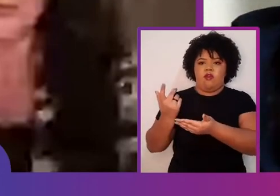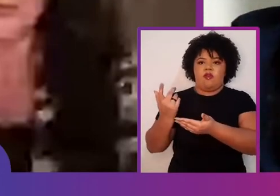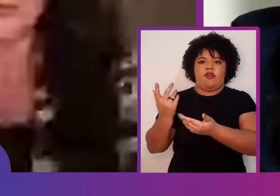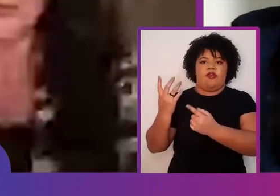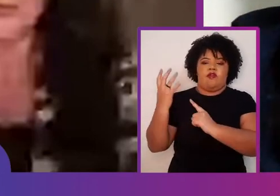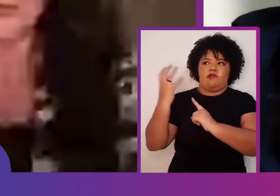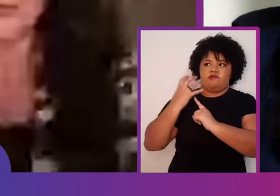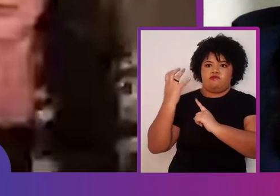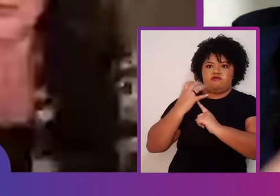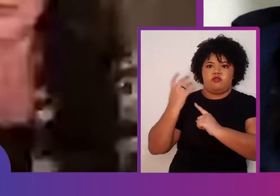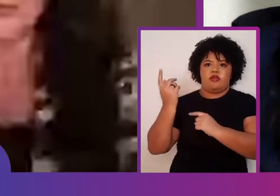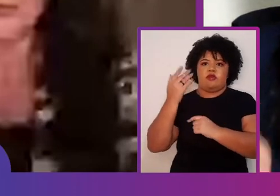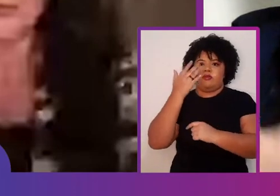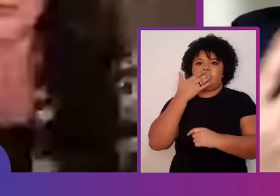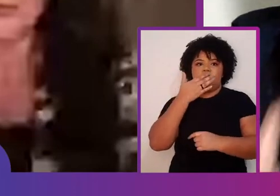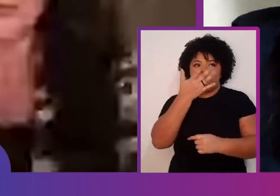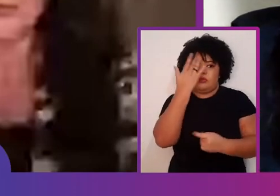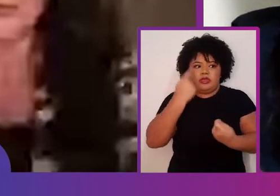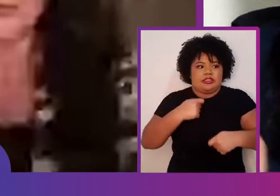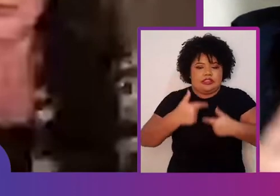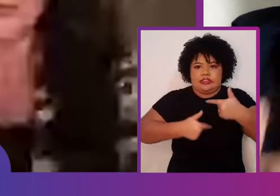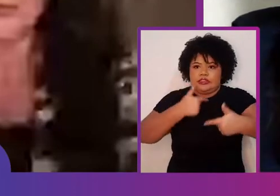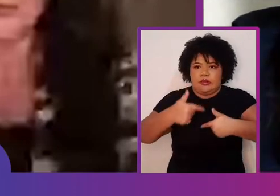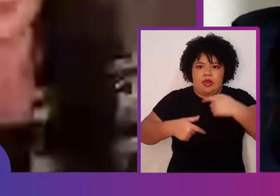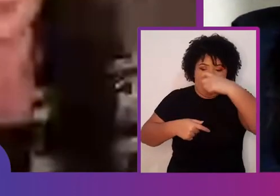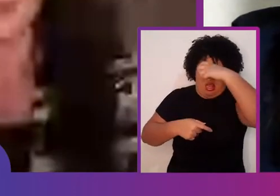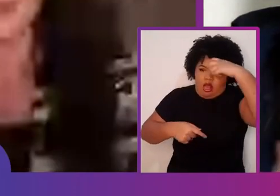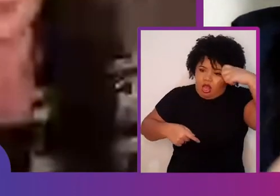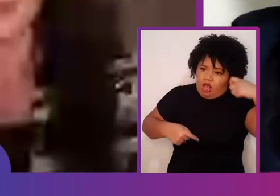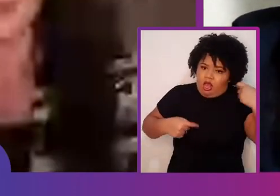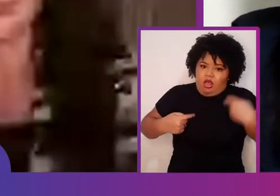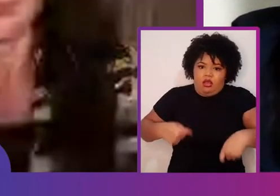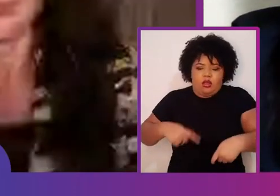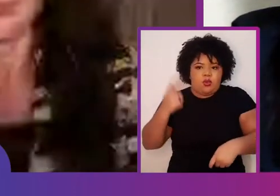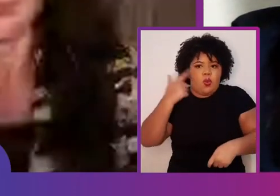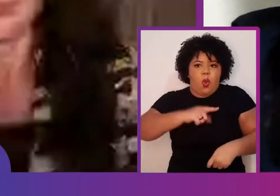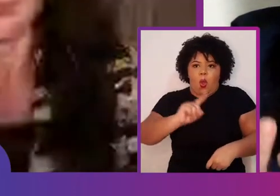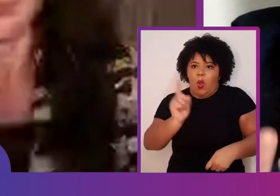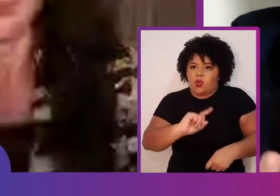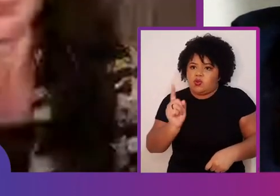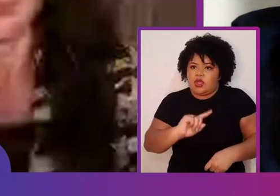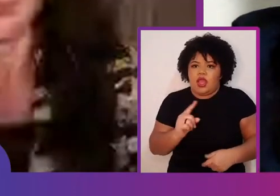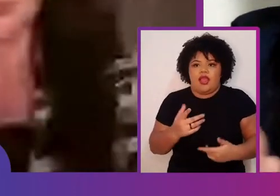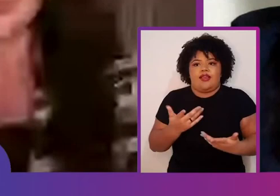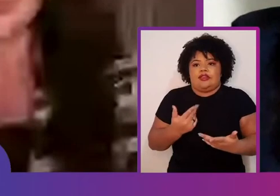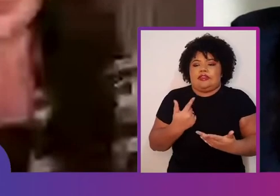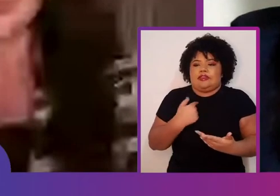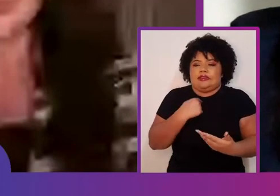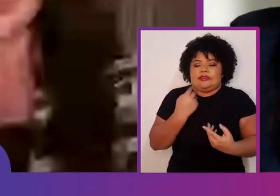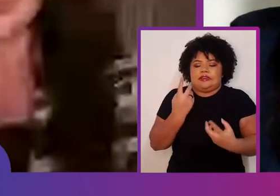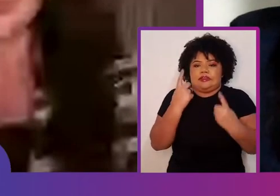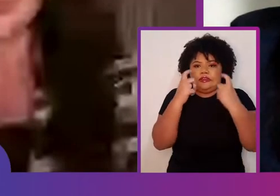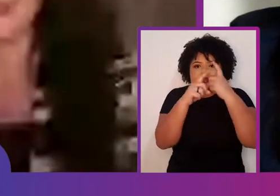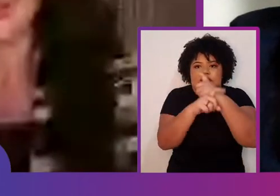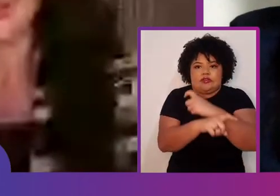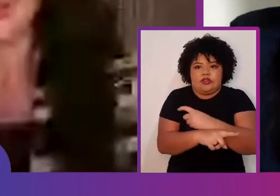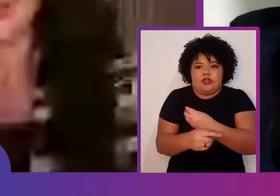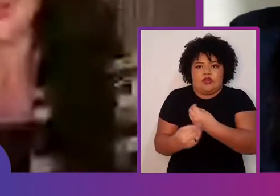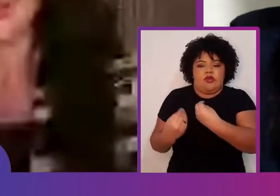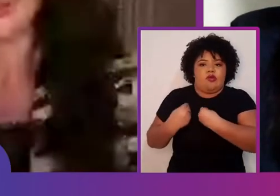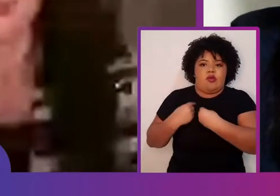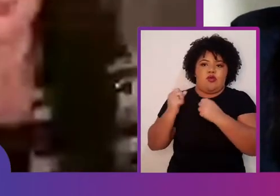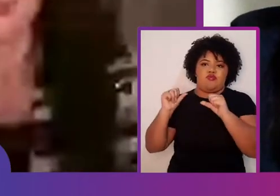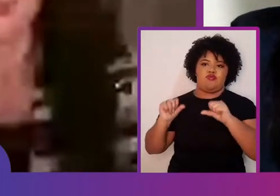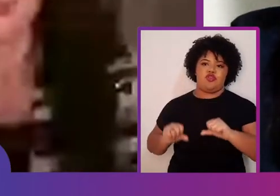pedir para a pessoa tirar leite de pedra, quando na verdade ela não está conseguindo tirar nem para a própria vida, nem para o próprio sustento, é quase uma crueldade. E